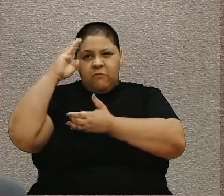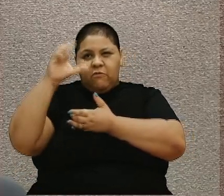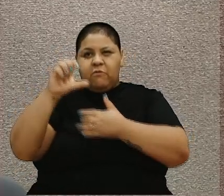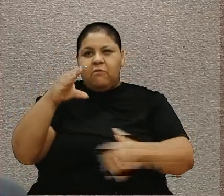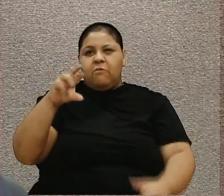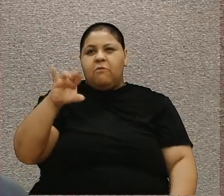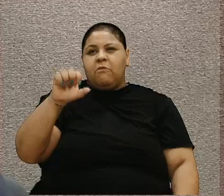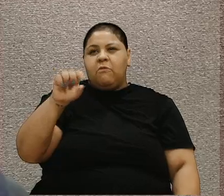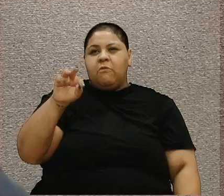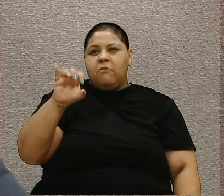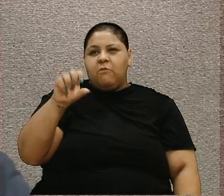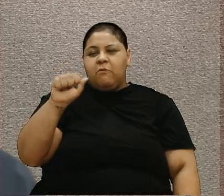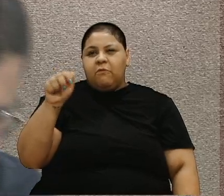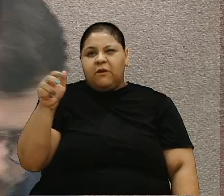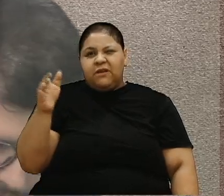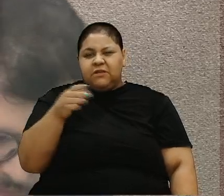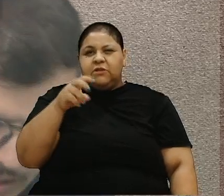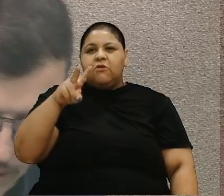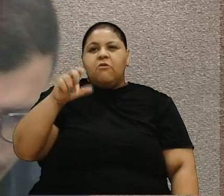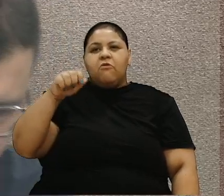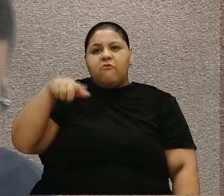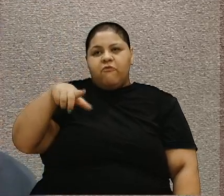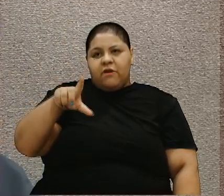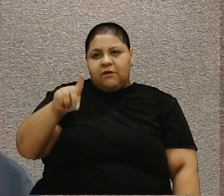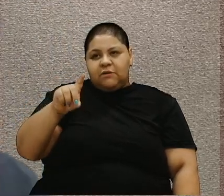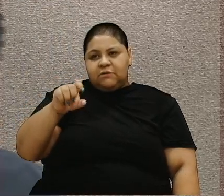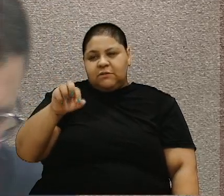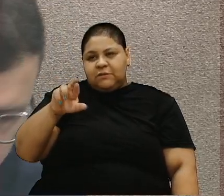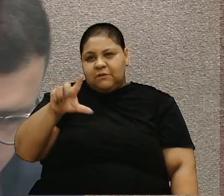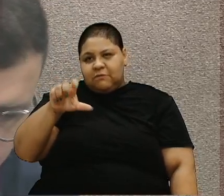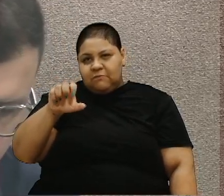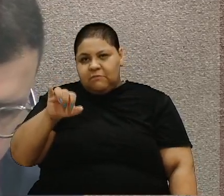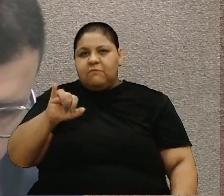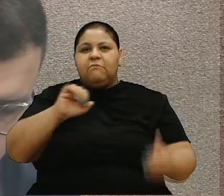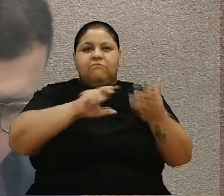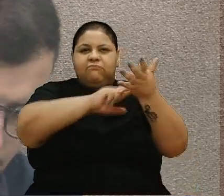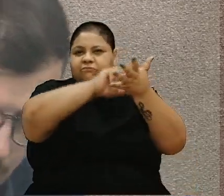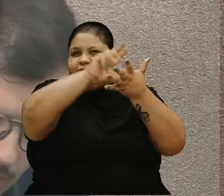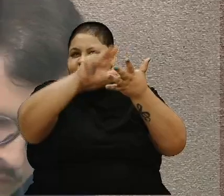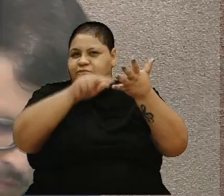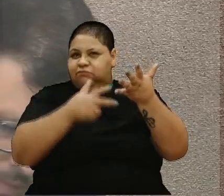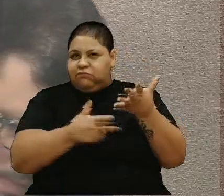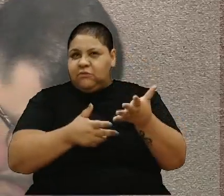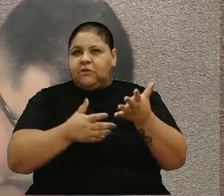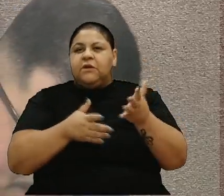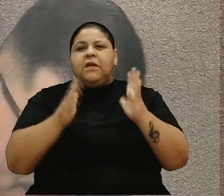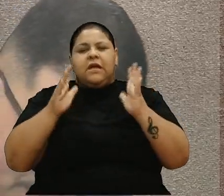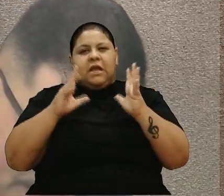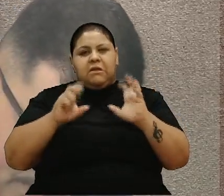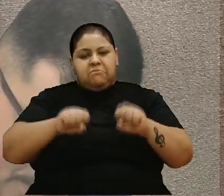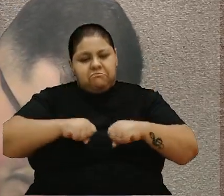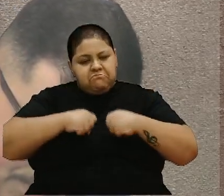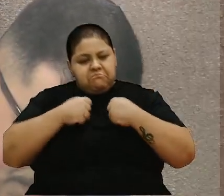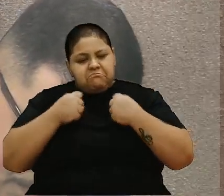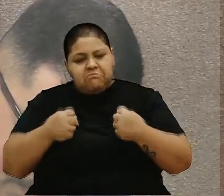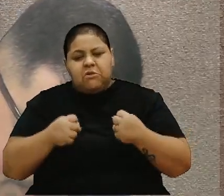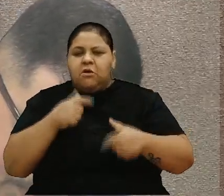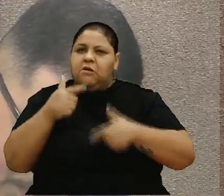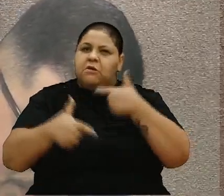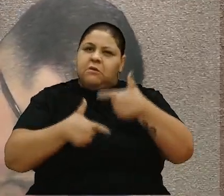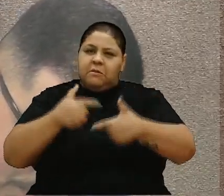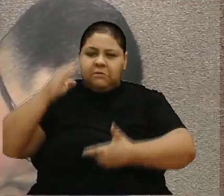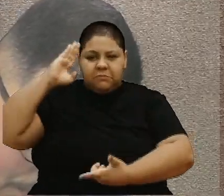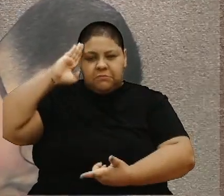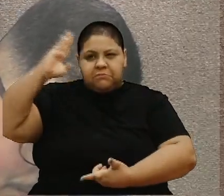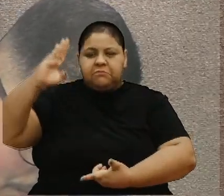soldado Vanderlei, soldado Valmir, soldado Bruno, soldado Alisson, soldado William. Graças à bravura e ao empenho destes